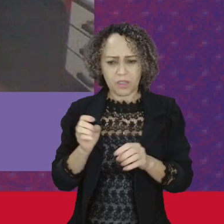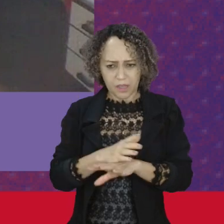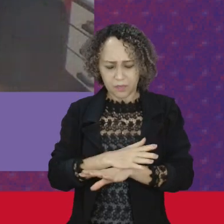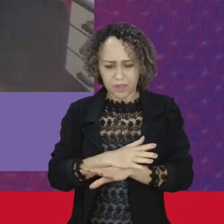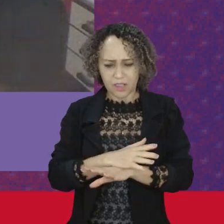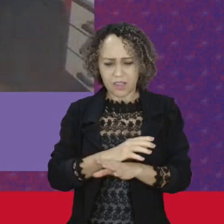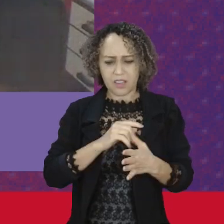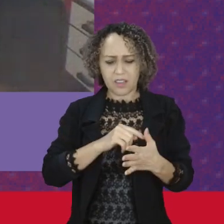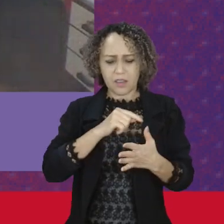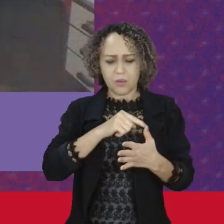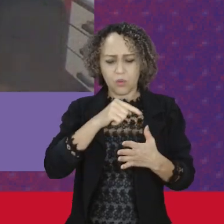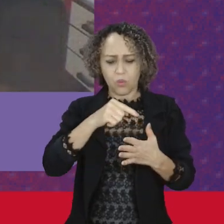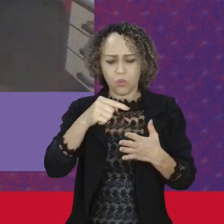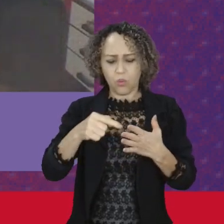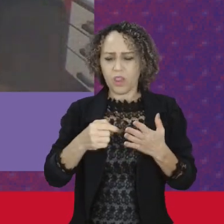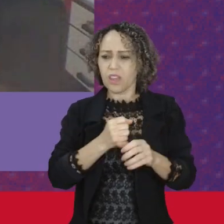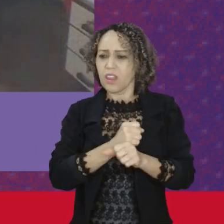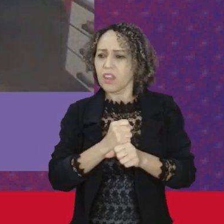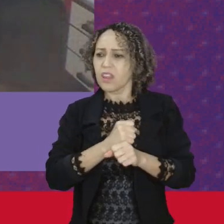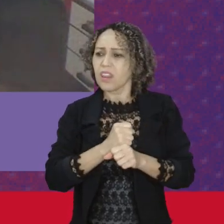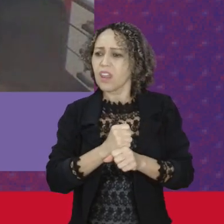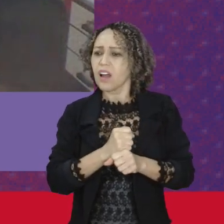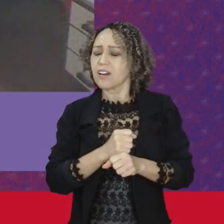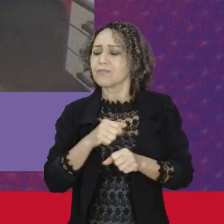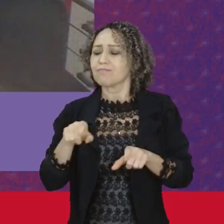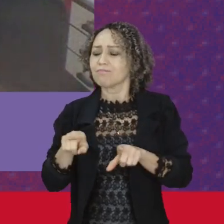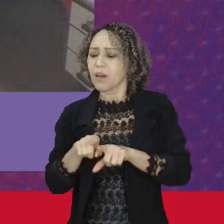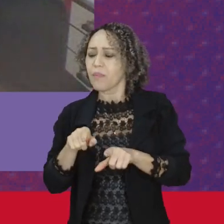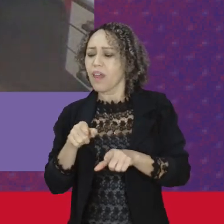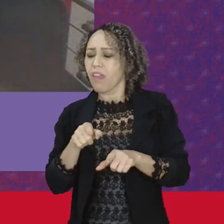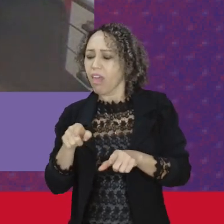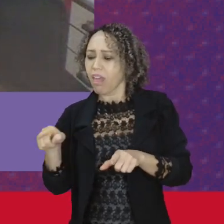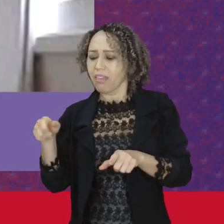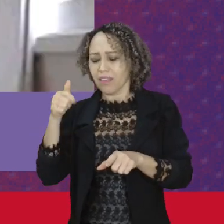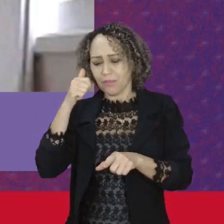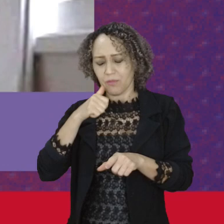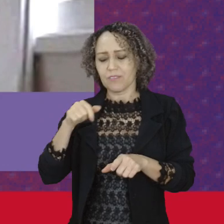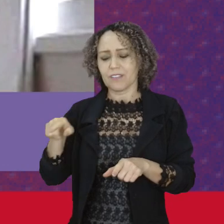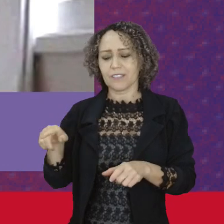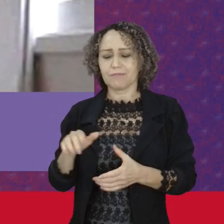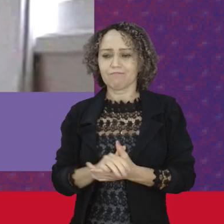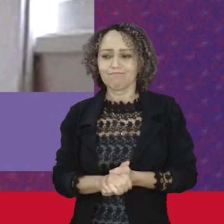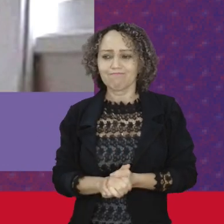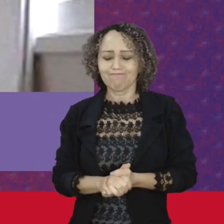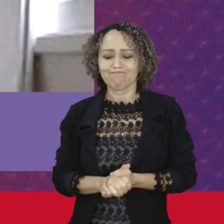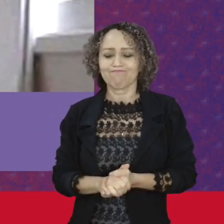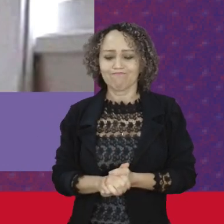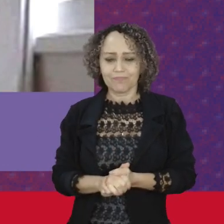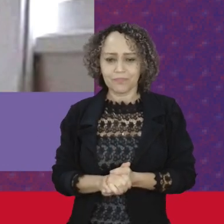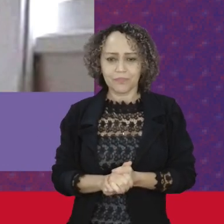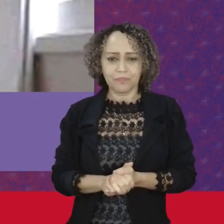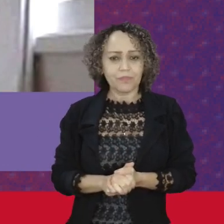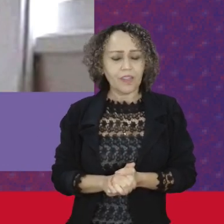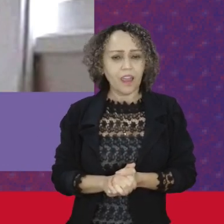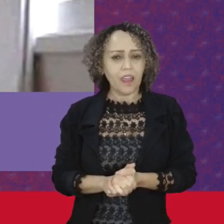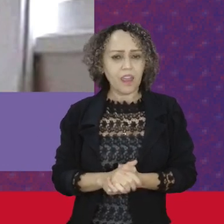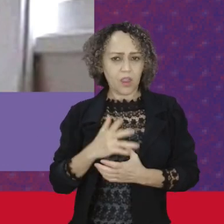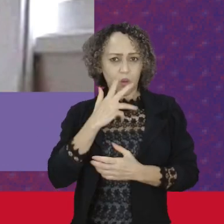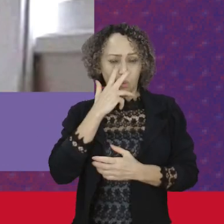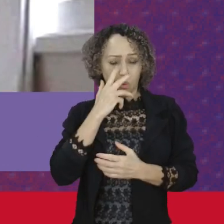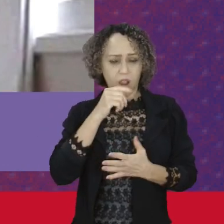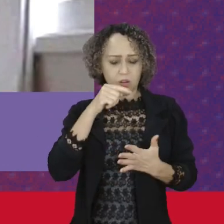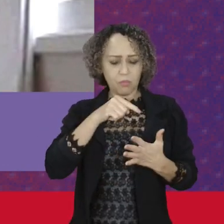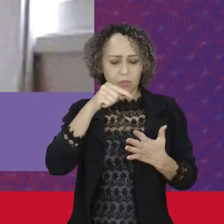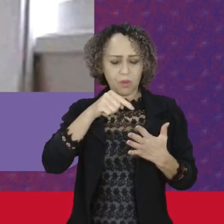esses anos e essas mulheres que são importantes na nossa história. Eu acho que a gente, esses elementos que vocês